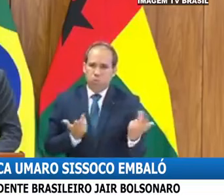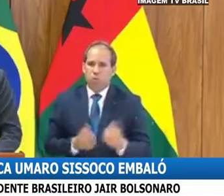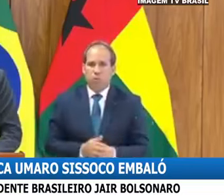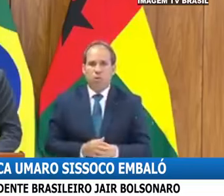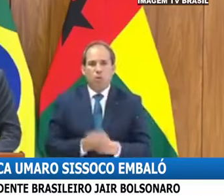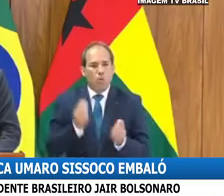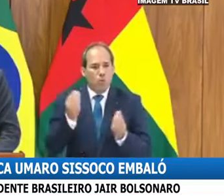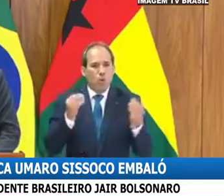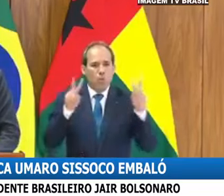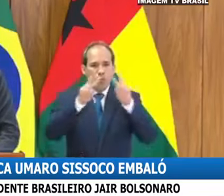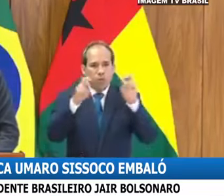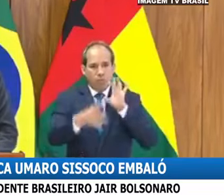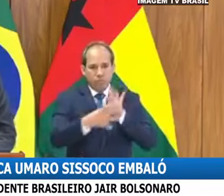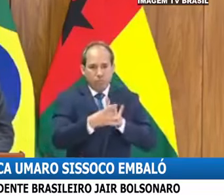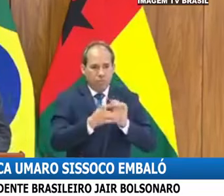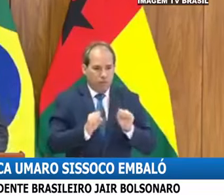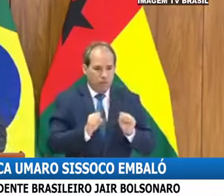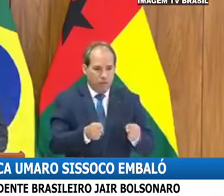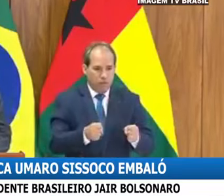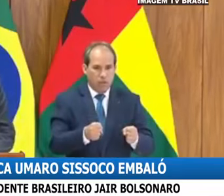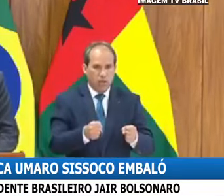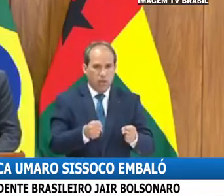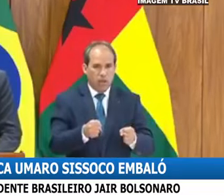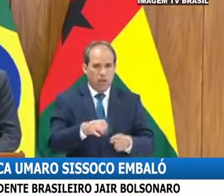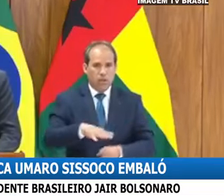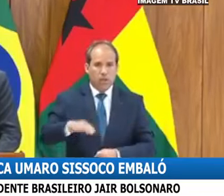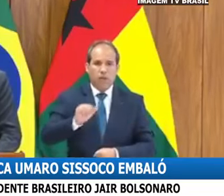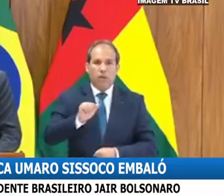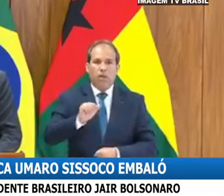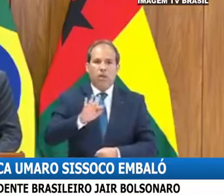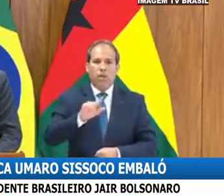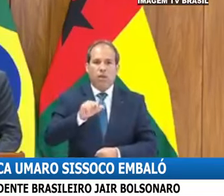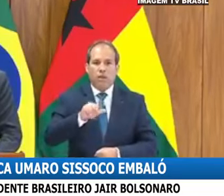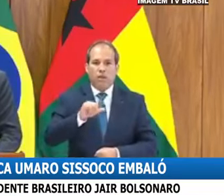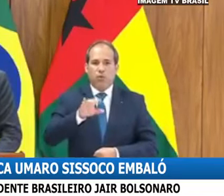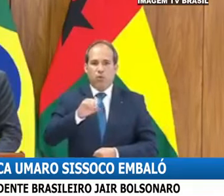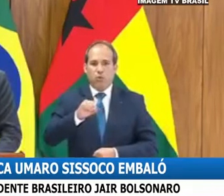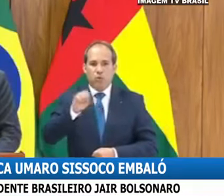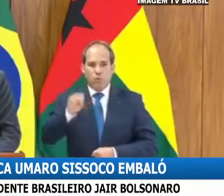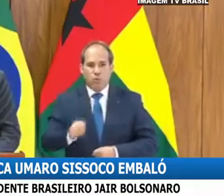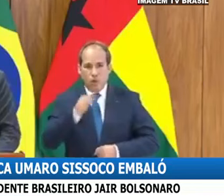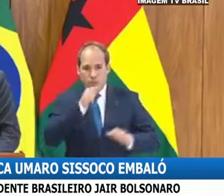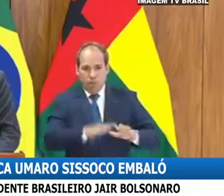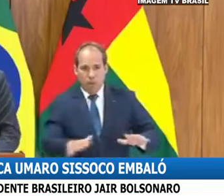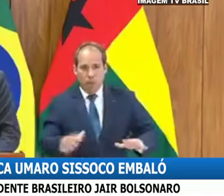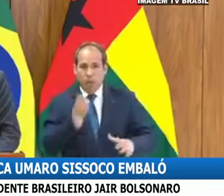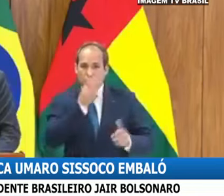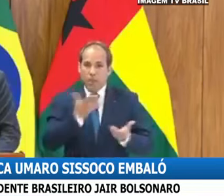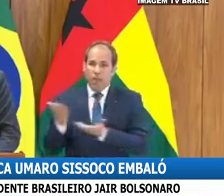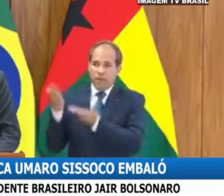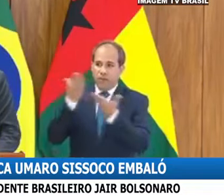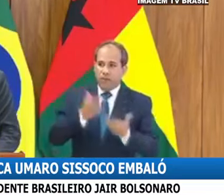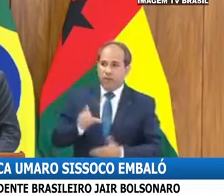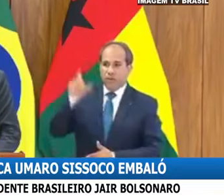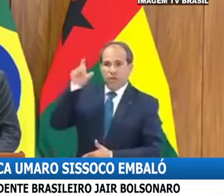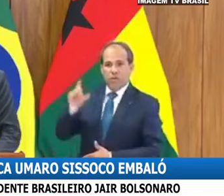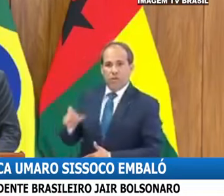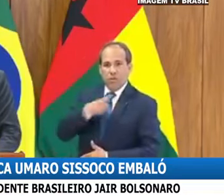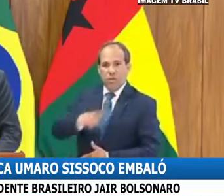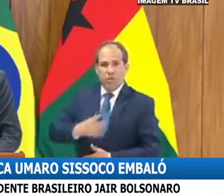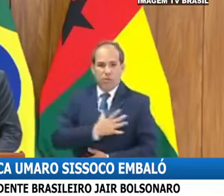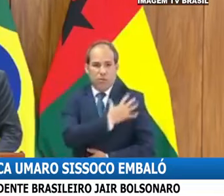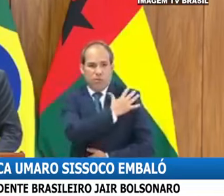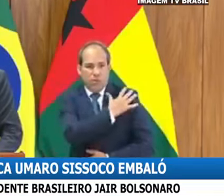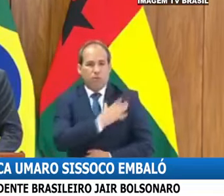tocante à segurança do Atlântico Sul assim sendo dou as boas-vindas ao presente